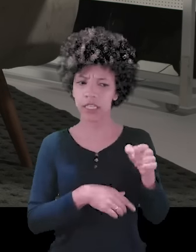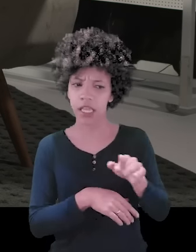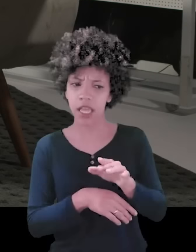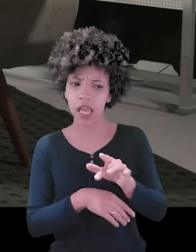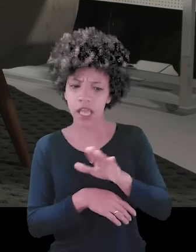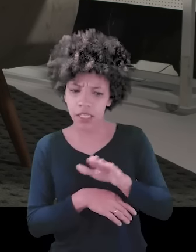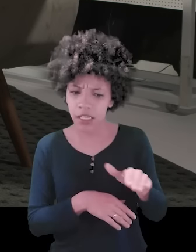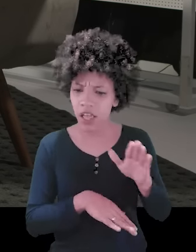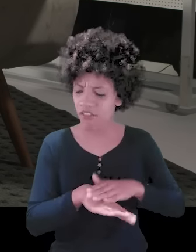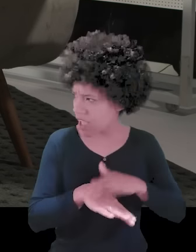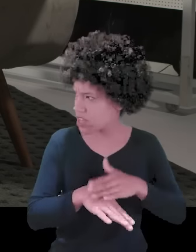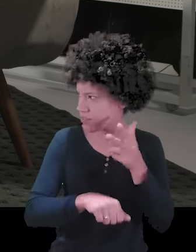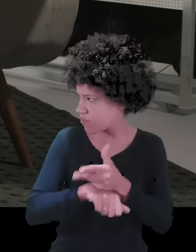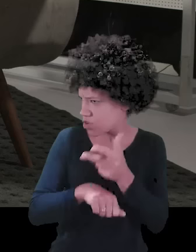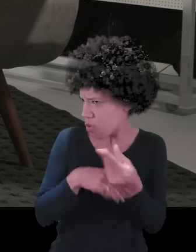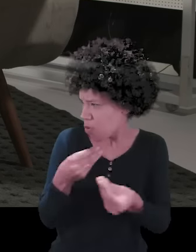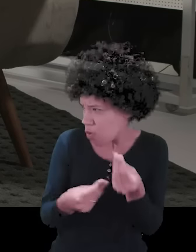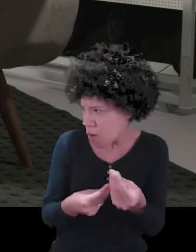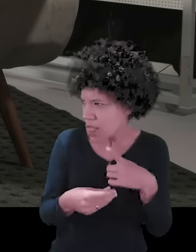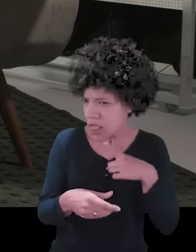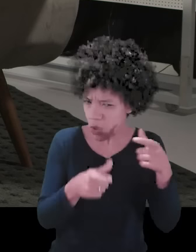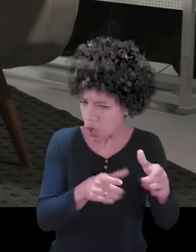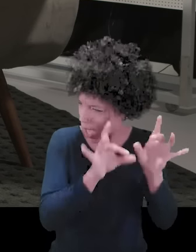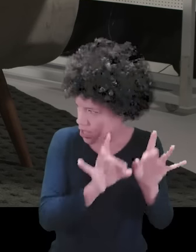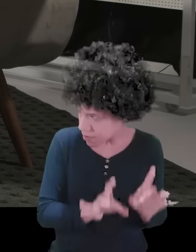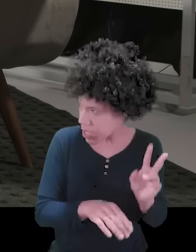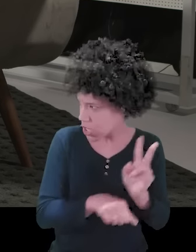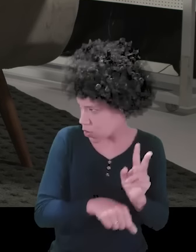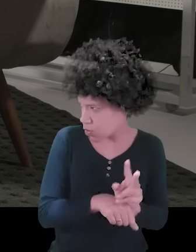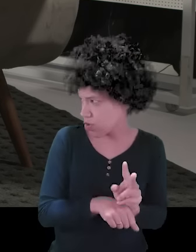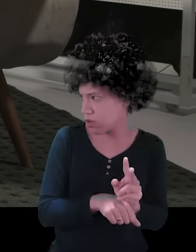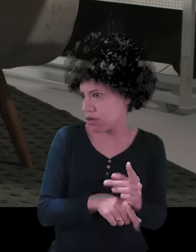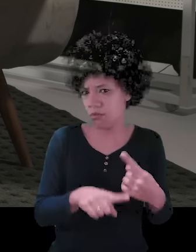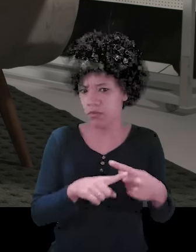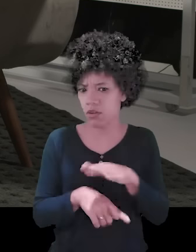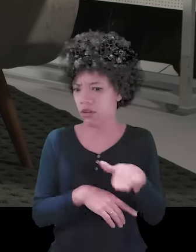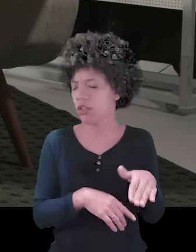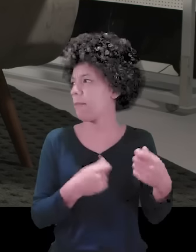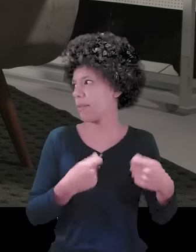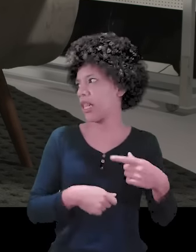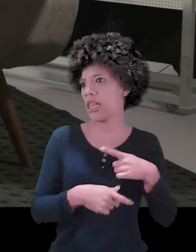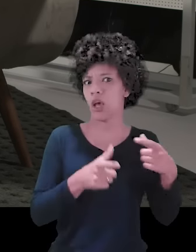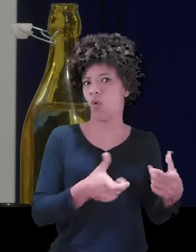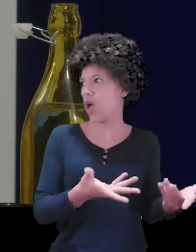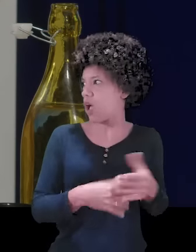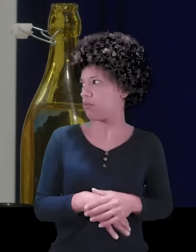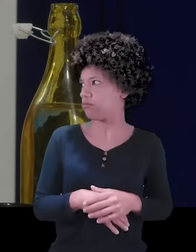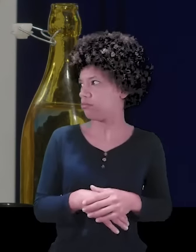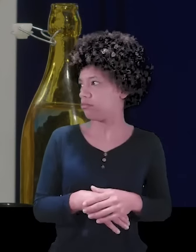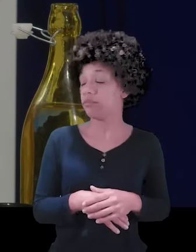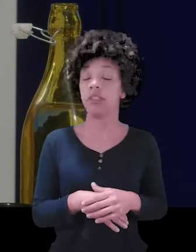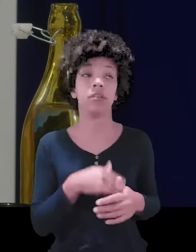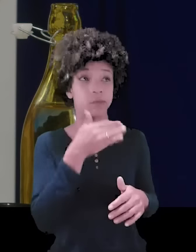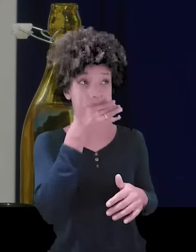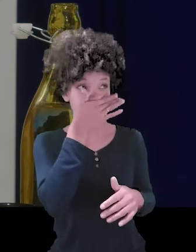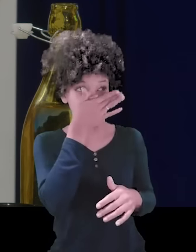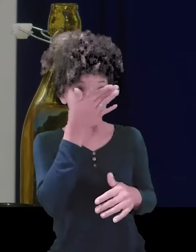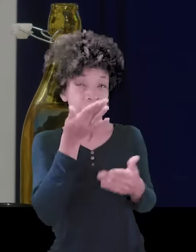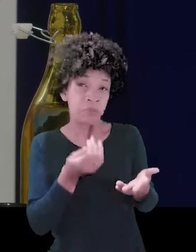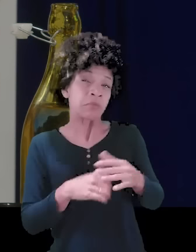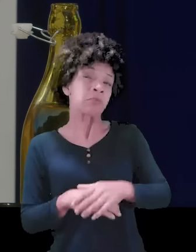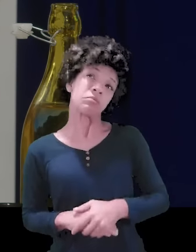aí essas crianças ficam fazendo vídeo vai ver isso tem um lugar que cuida porque a criança também tem que estar em algum lugar né hum é